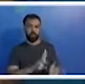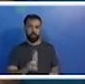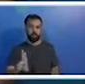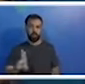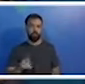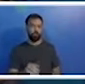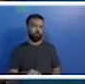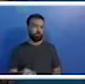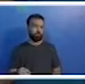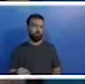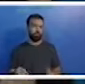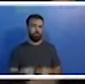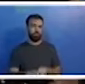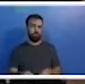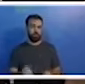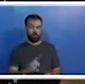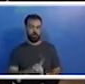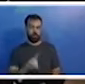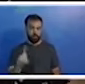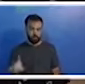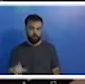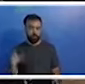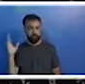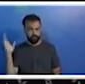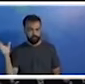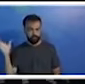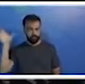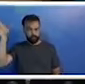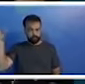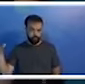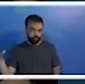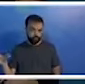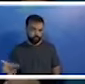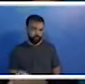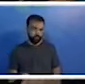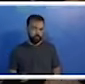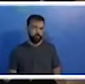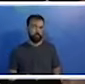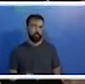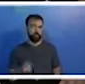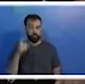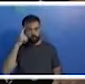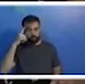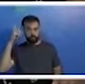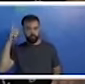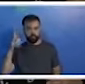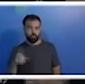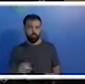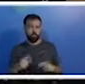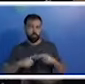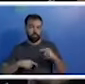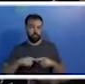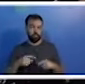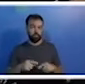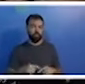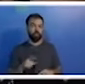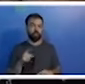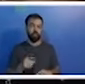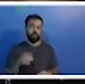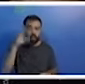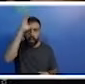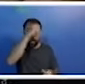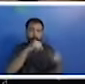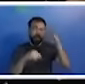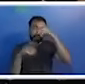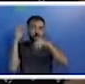colocar o nome e a data Tá certo e aqui na apostila MPU e ele só inventando objetos você aprendeu muitas coisas